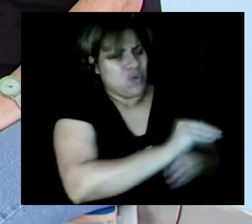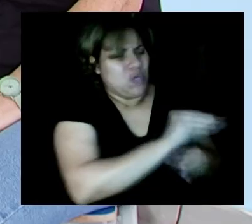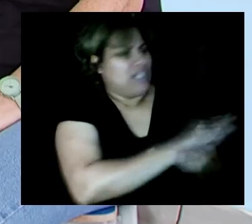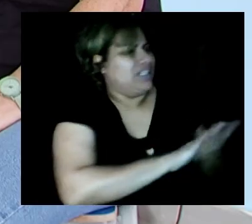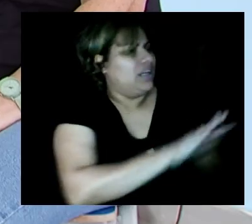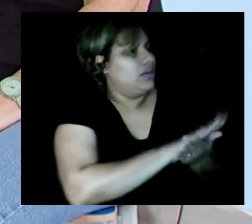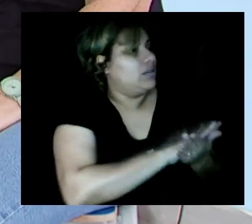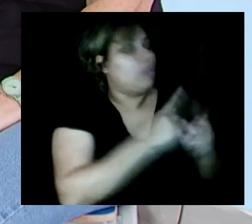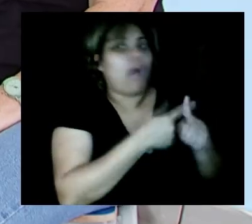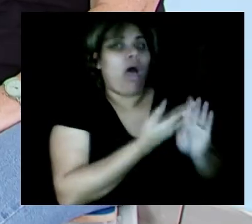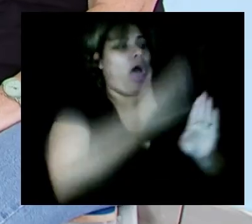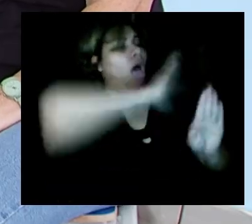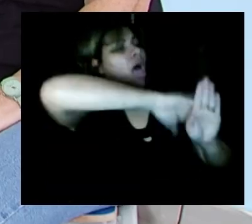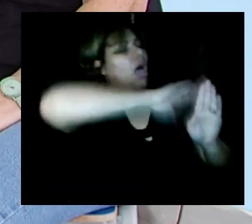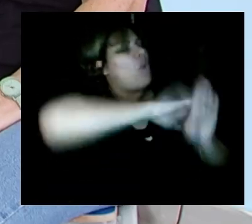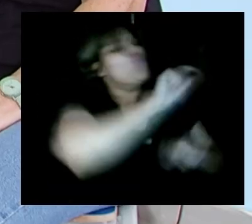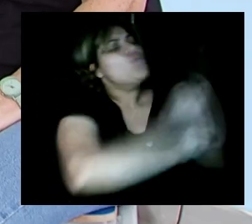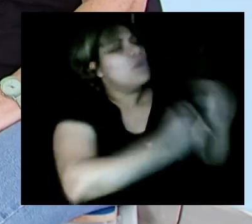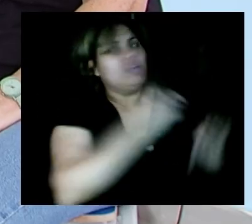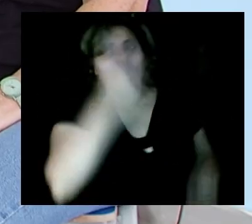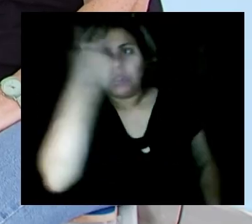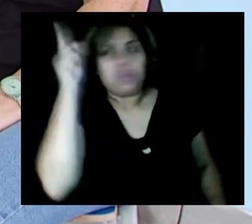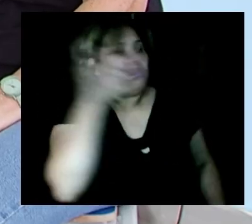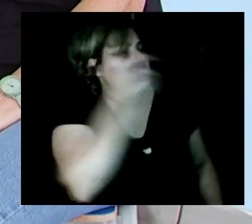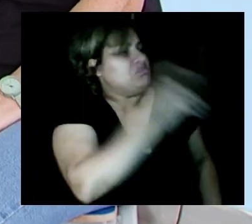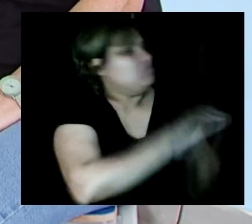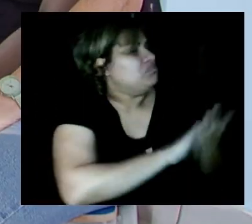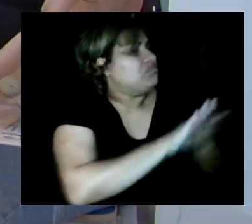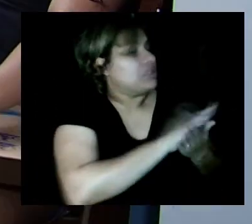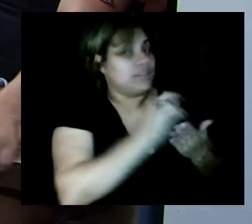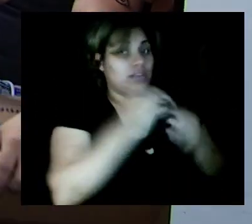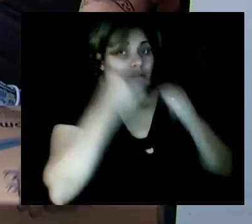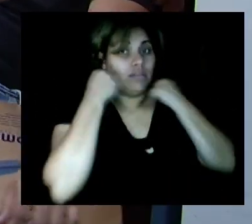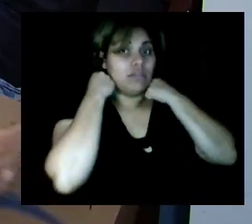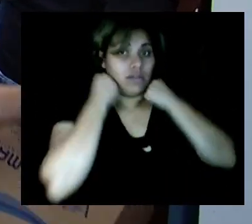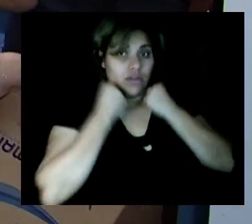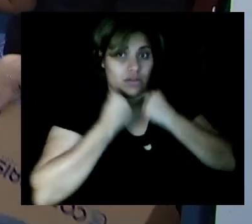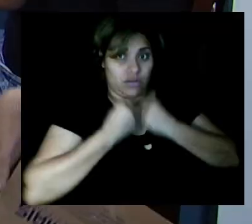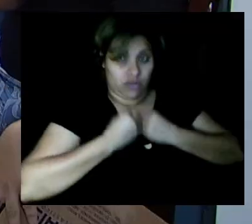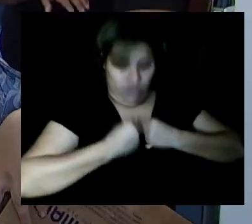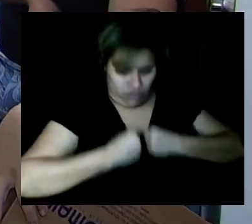acontecendo, né? Se ele não está com o colar de identificação, que muitos não gostam